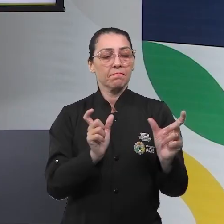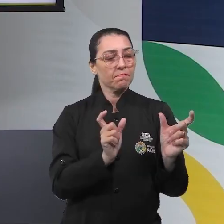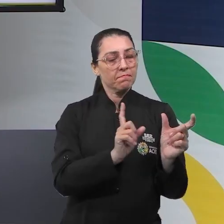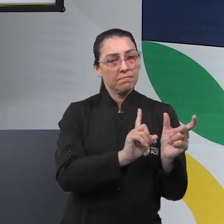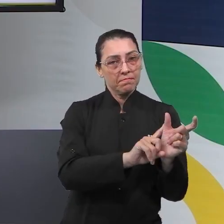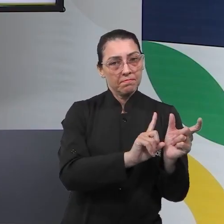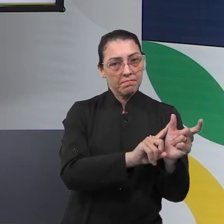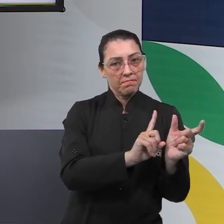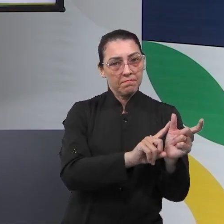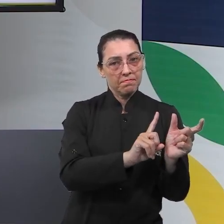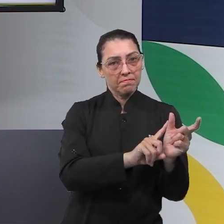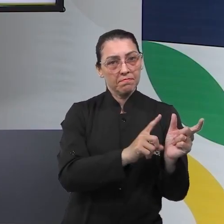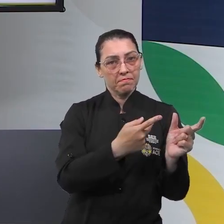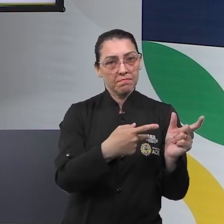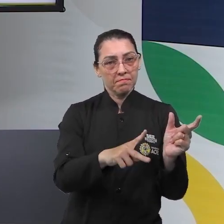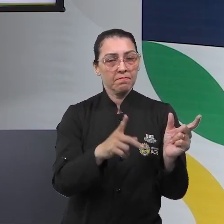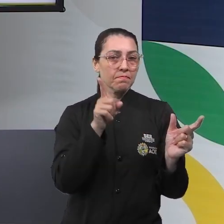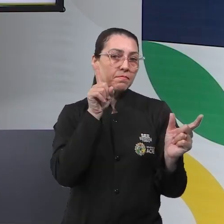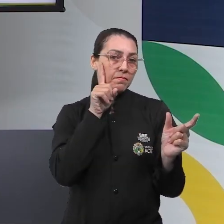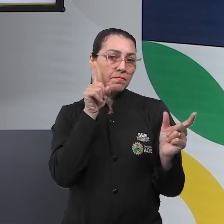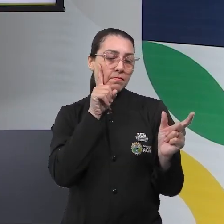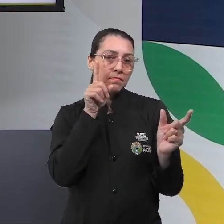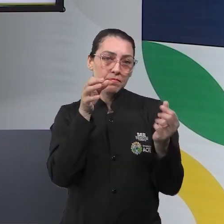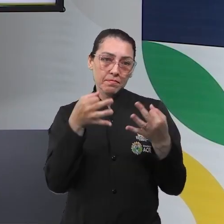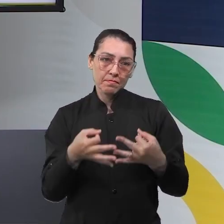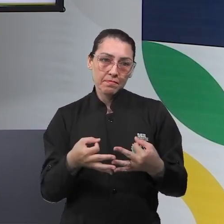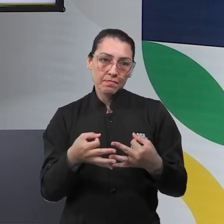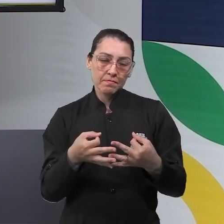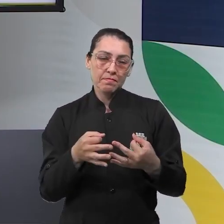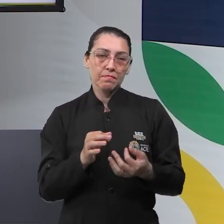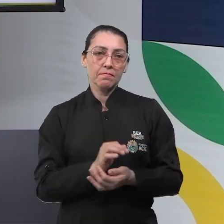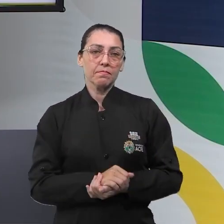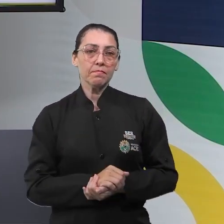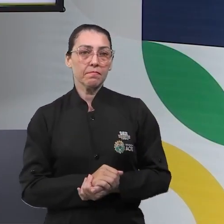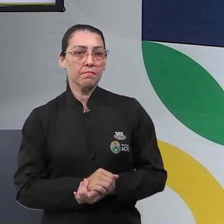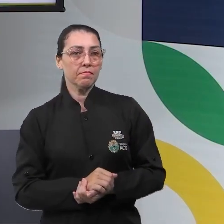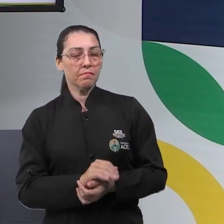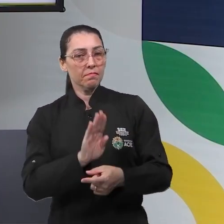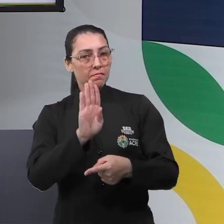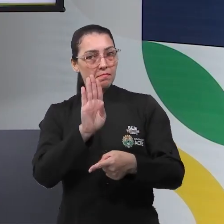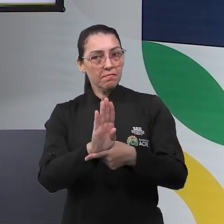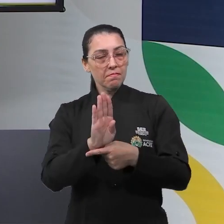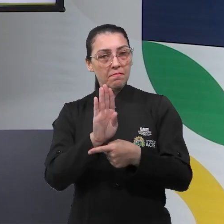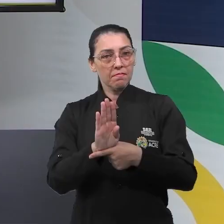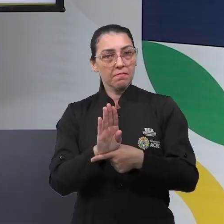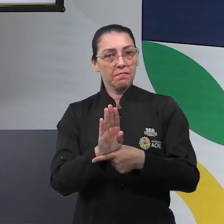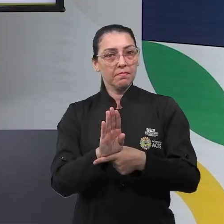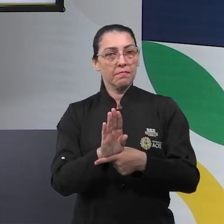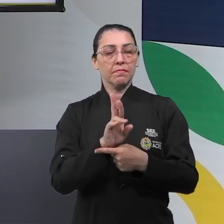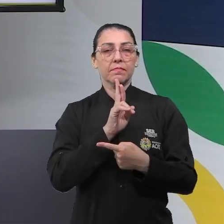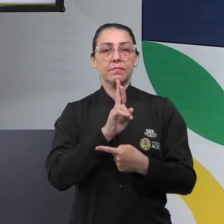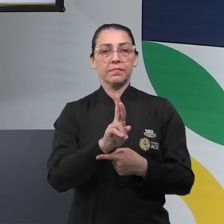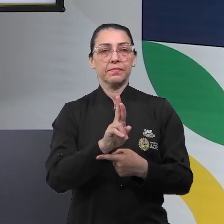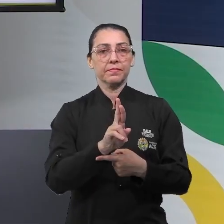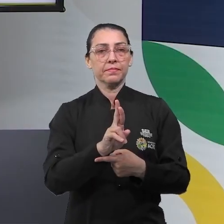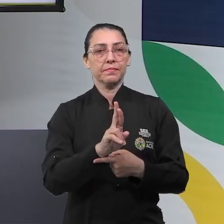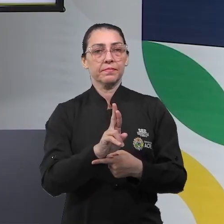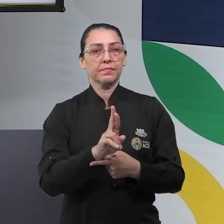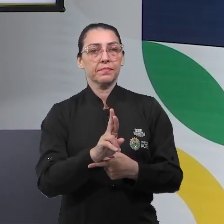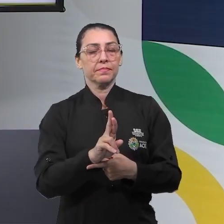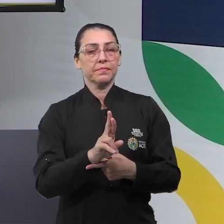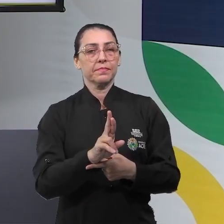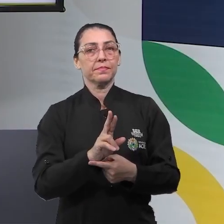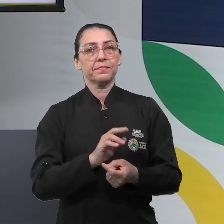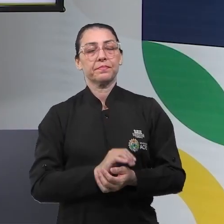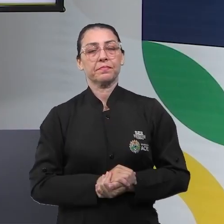esses termos no seu dia a dia, certo? Então, a letra B corresponde à nossa resposta, o